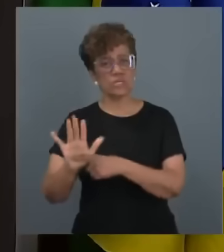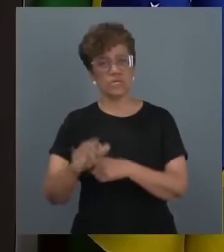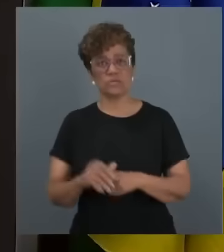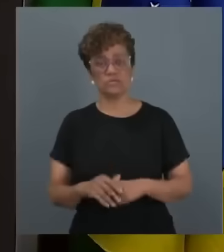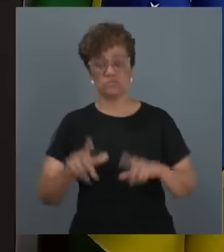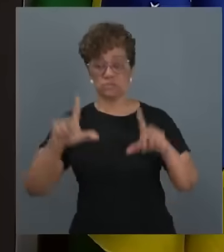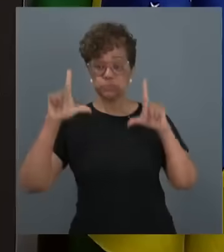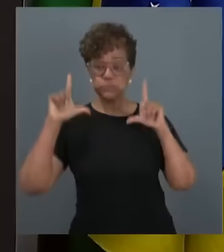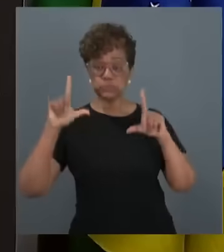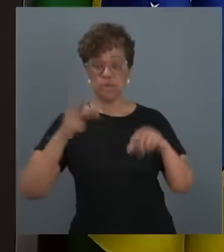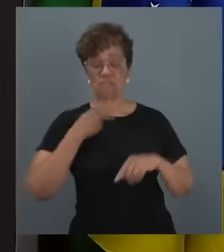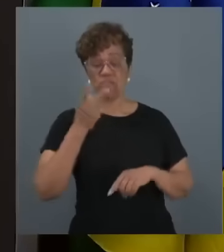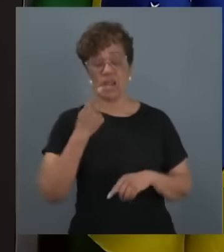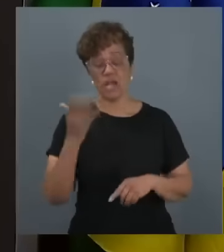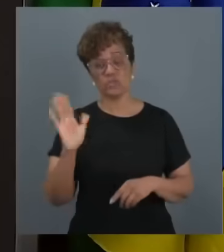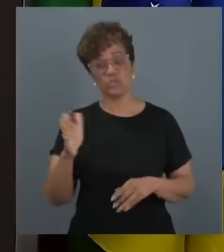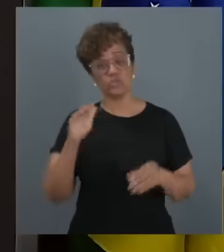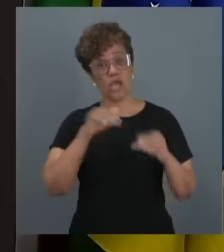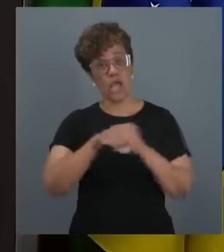falando como eleitos